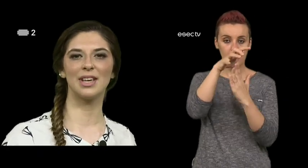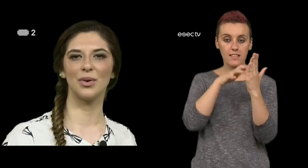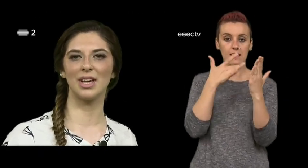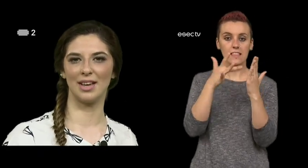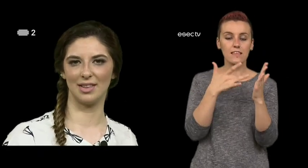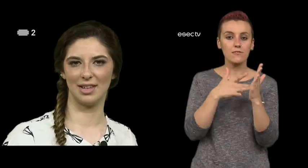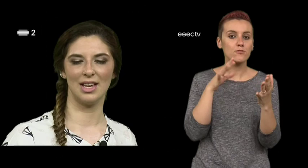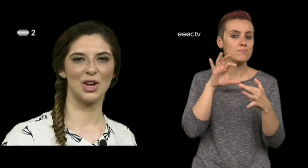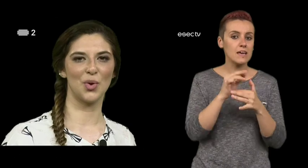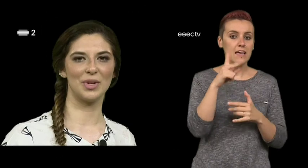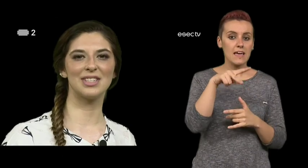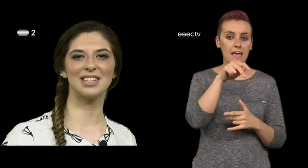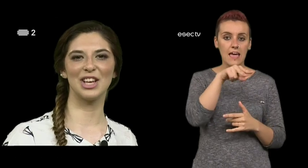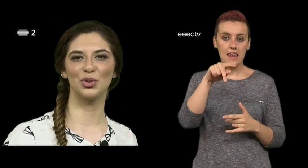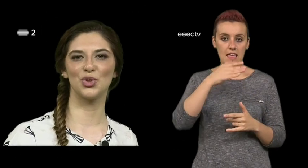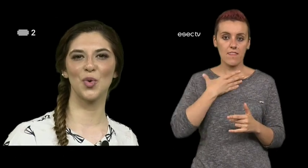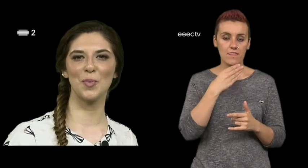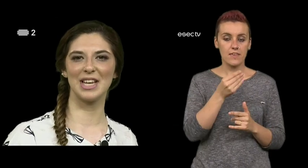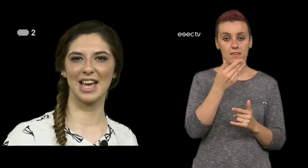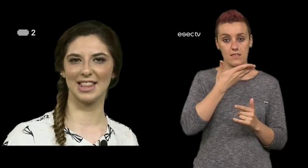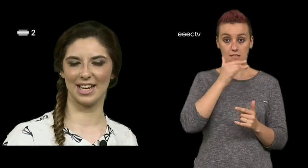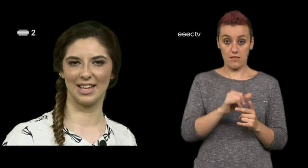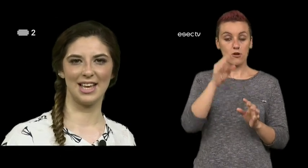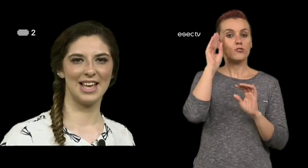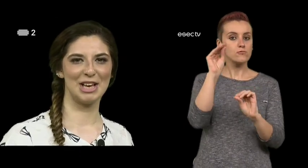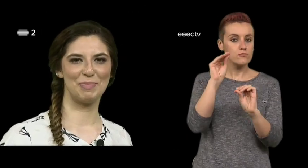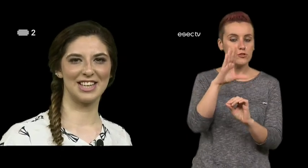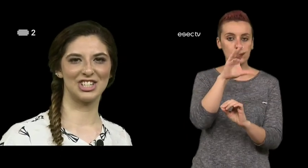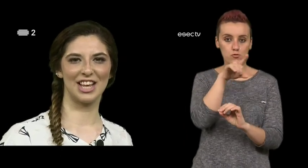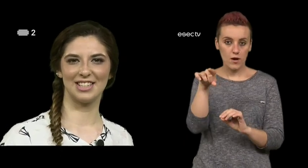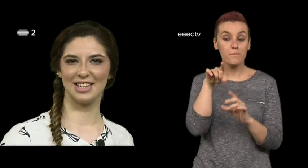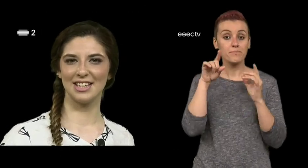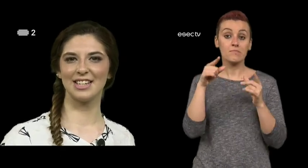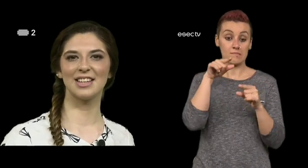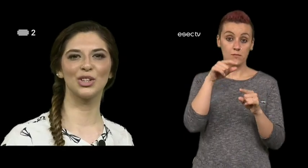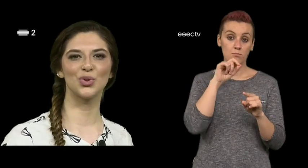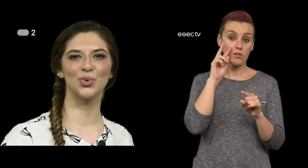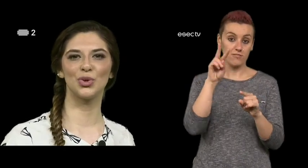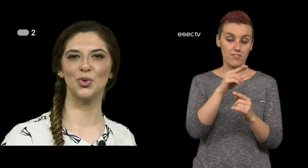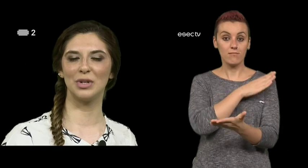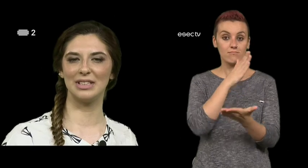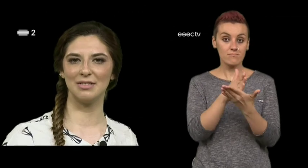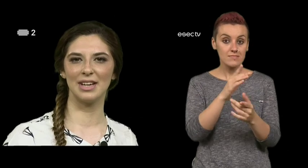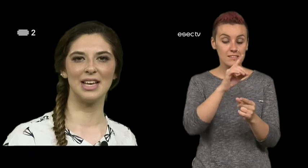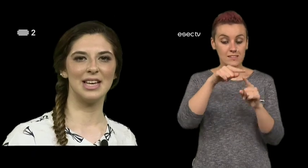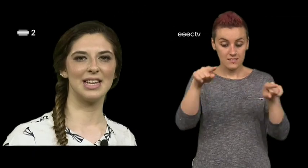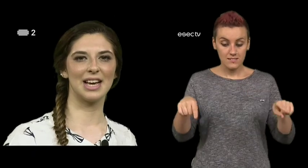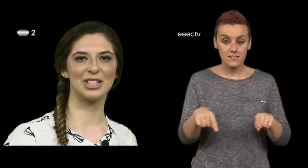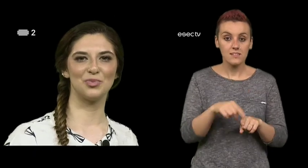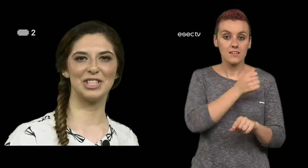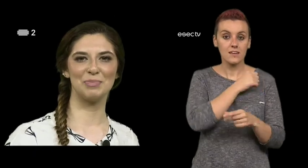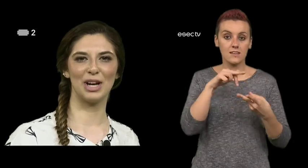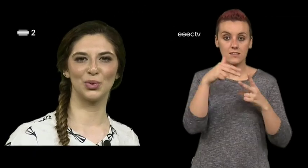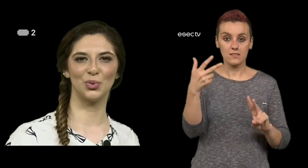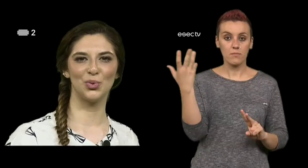livro de Kerry Kennedy, com encenação de João Maria André. A peça está em cena na sala-estúdio da cooperativa, na